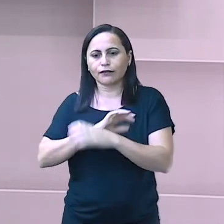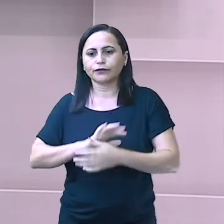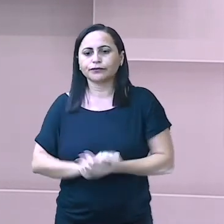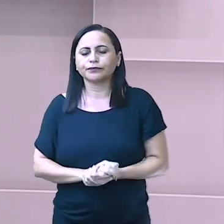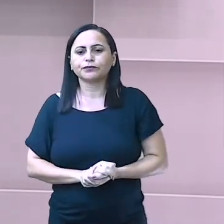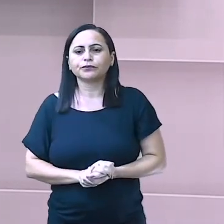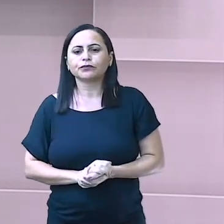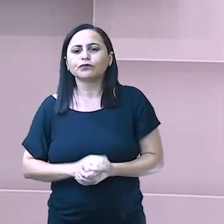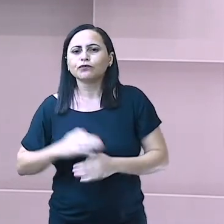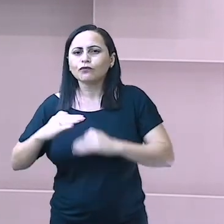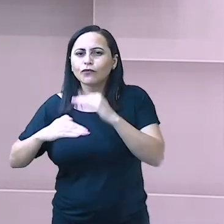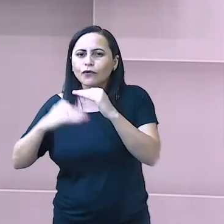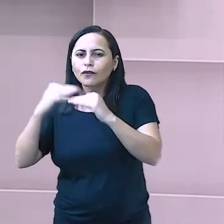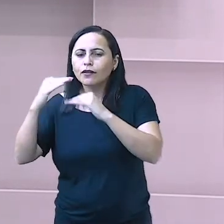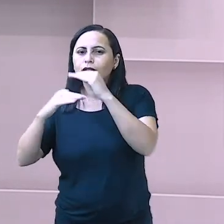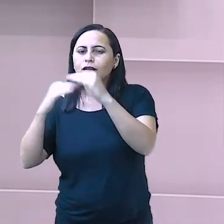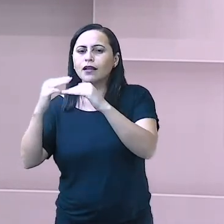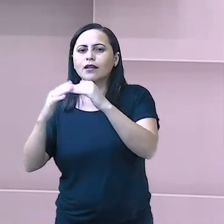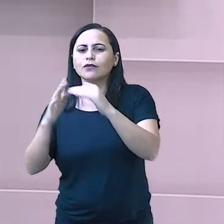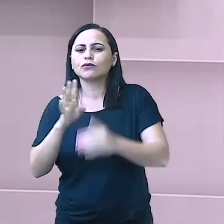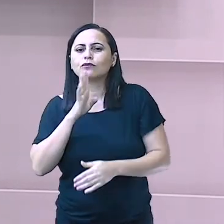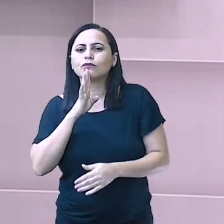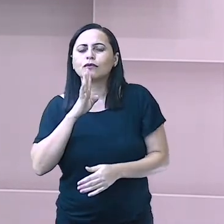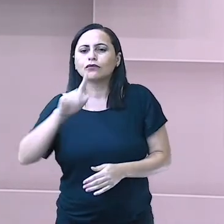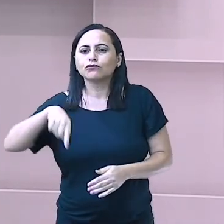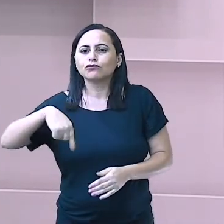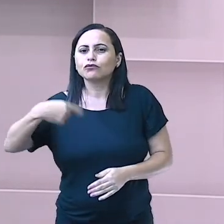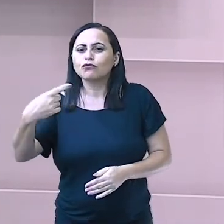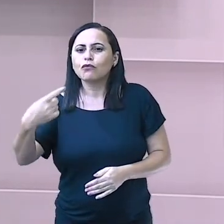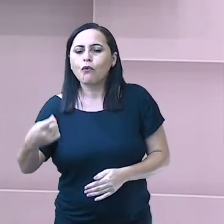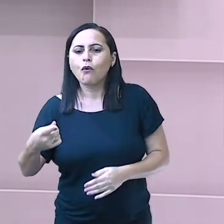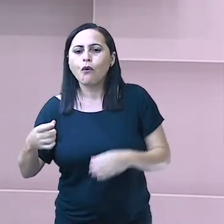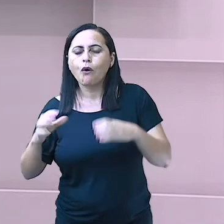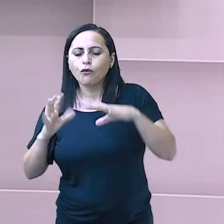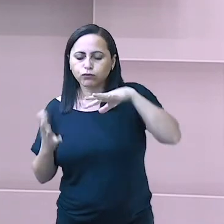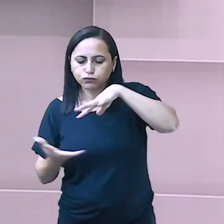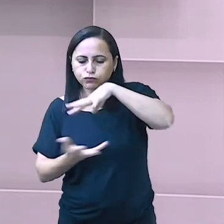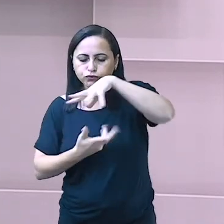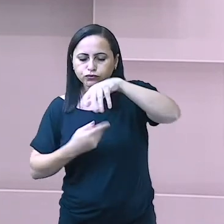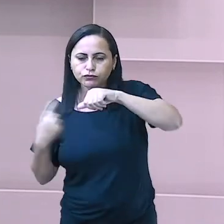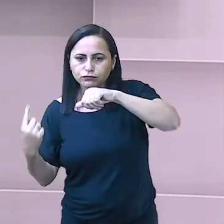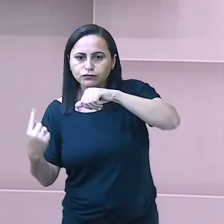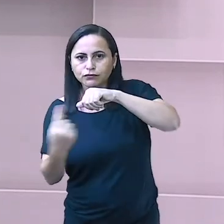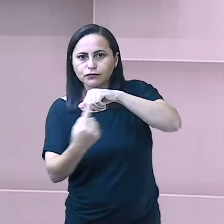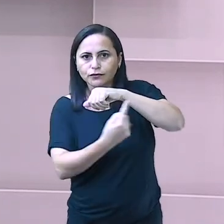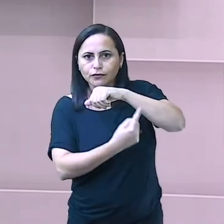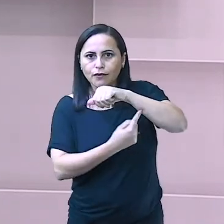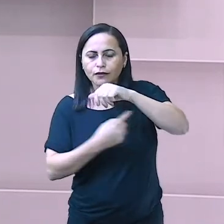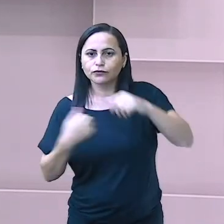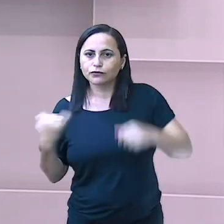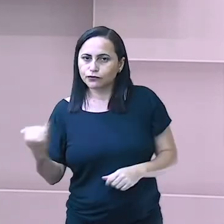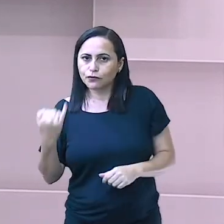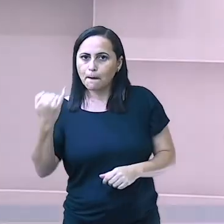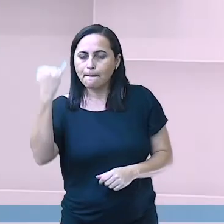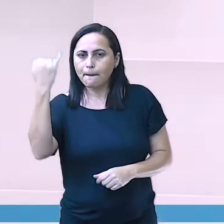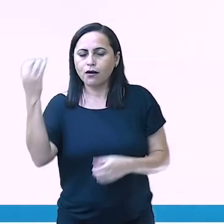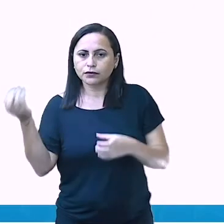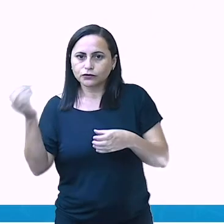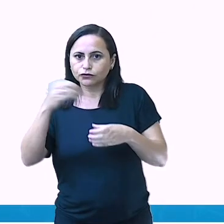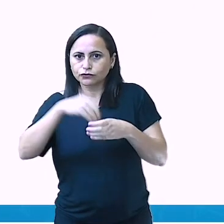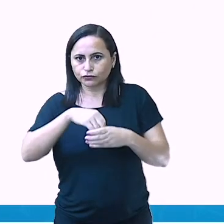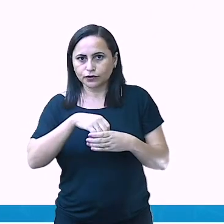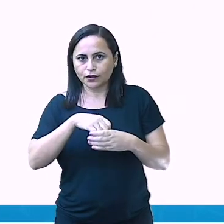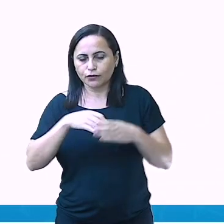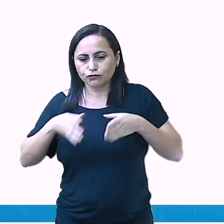esse crescimento e esse conhecimento de outros continentes foram importantes dentro da rota do comércio. Outra importância também